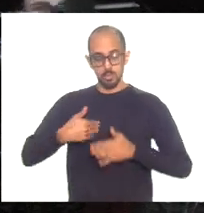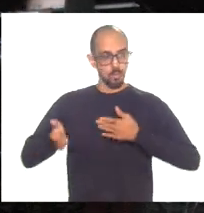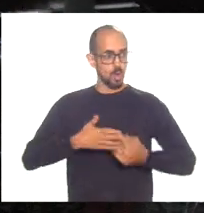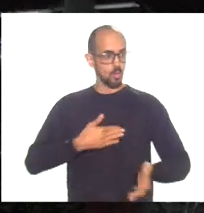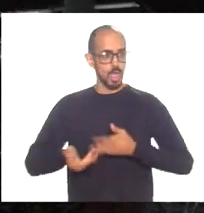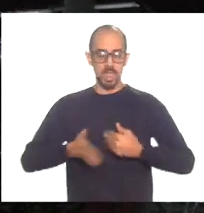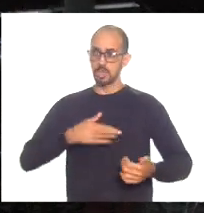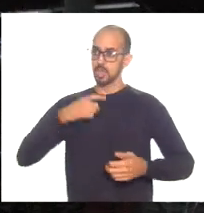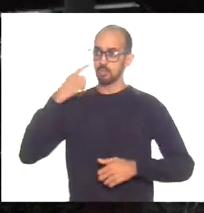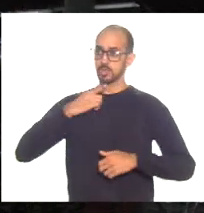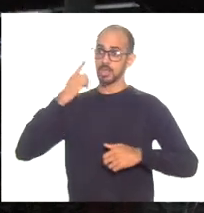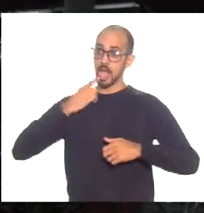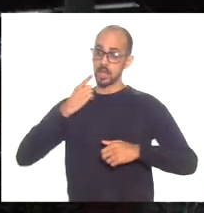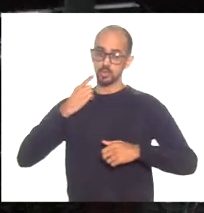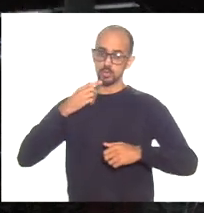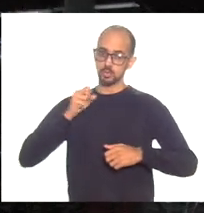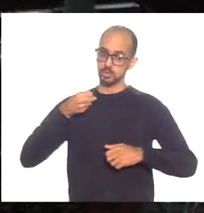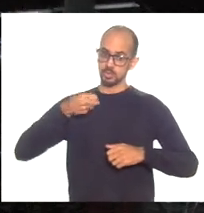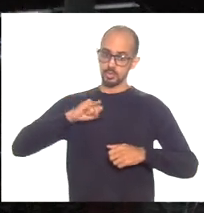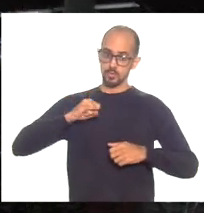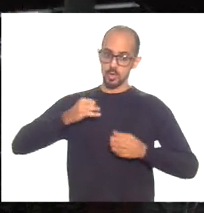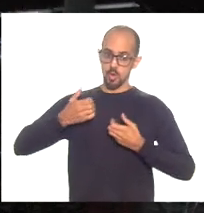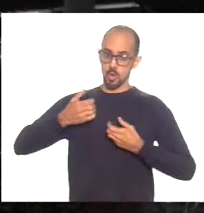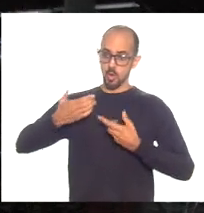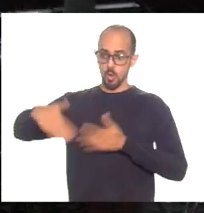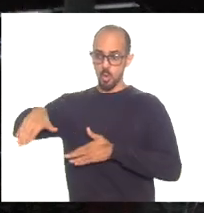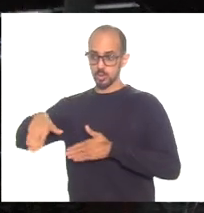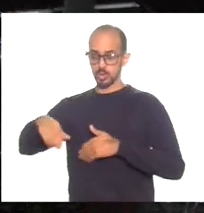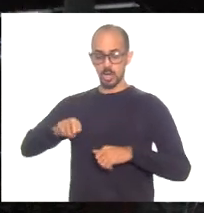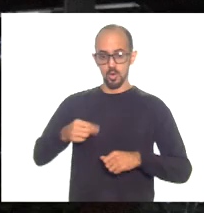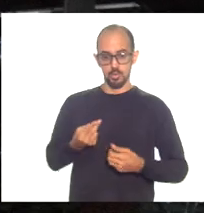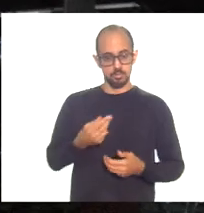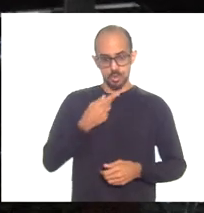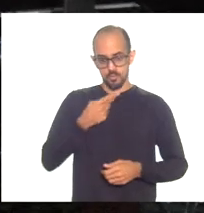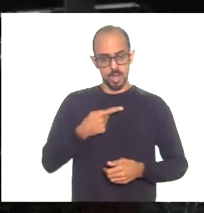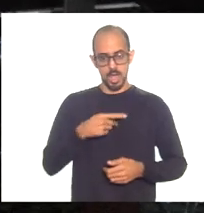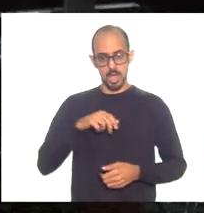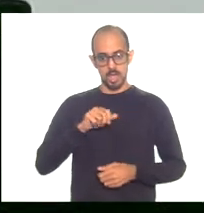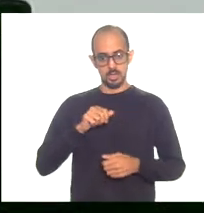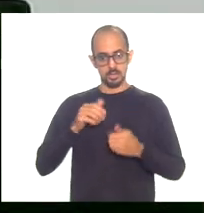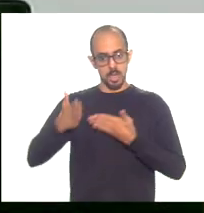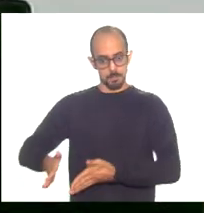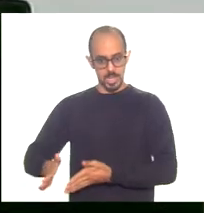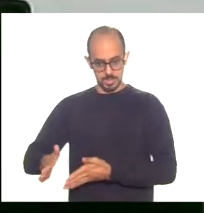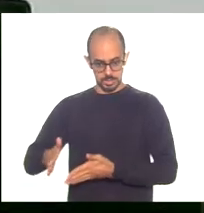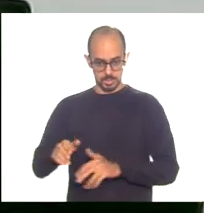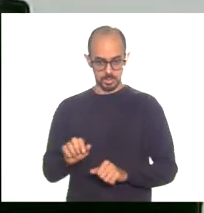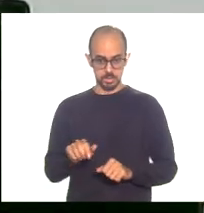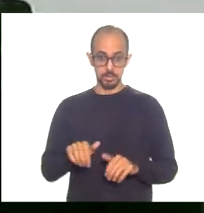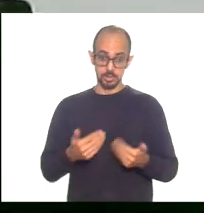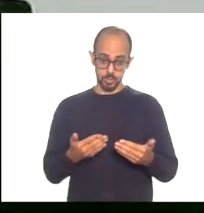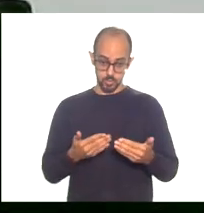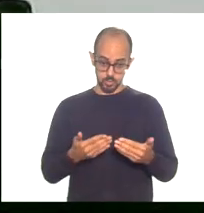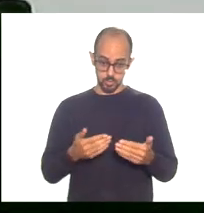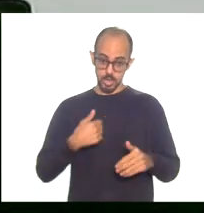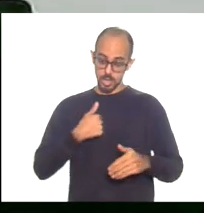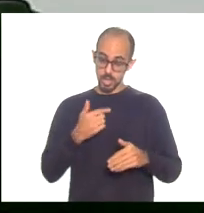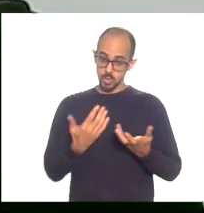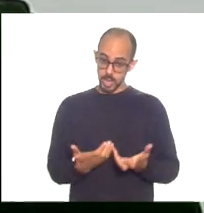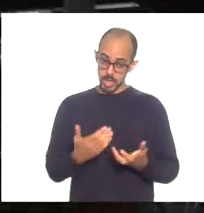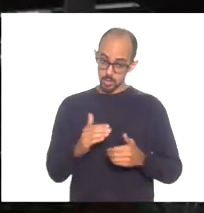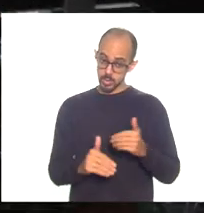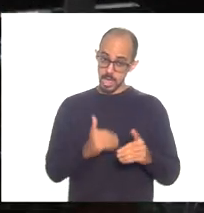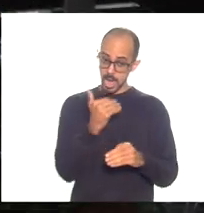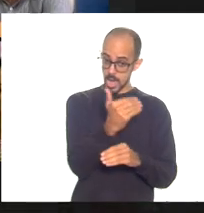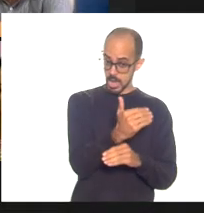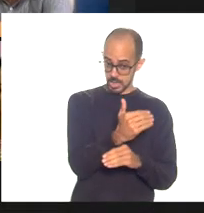de oposição ou situação, para ameaçar. Presidente, eu concordo, aliás, eu quero ir além. Então,